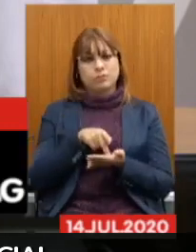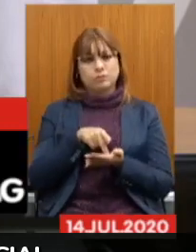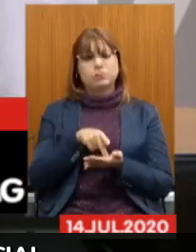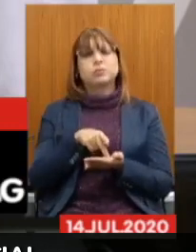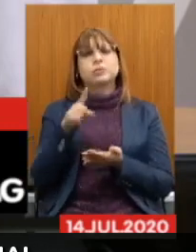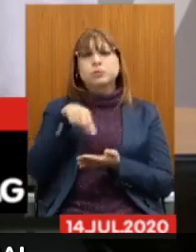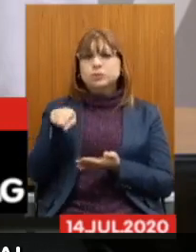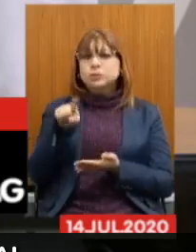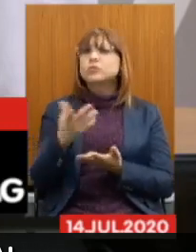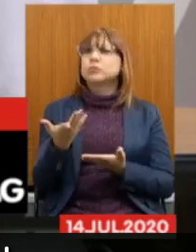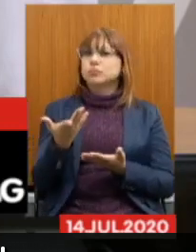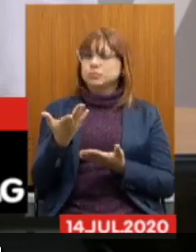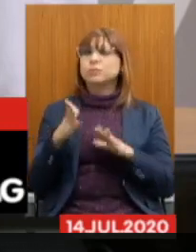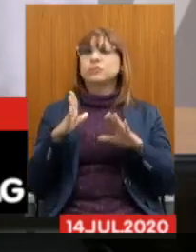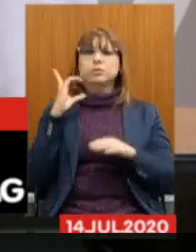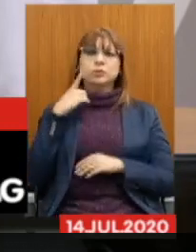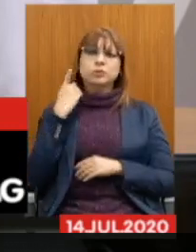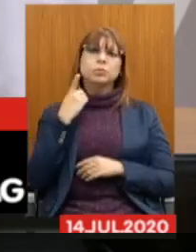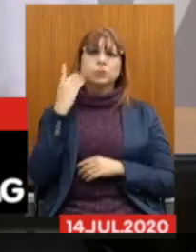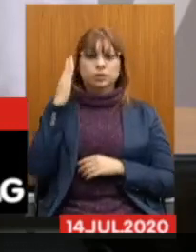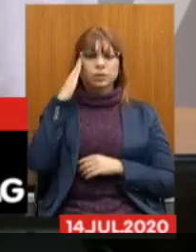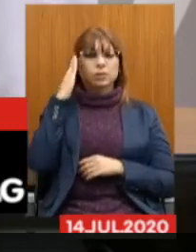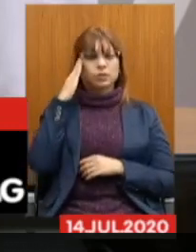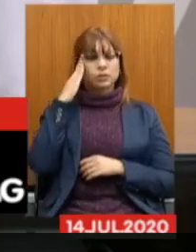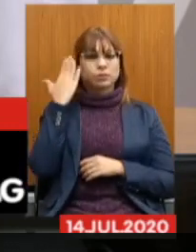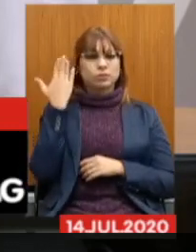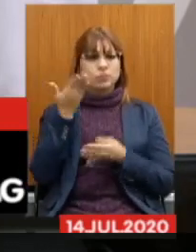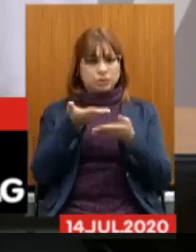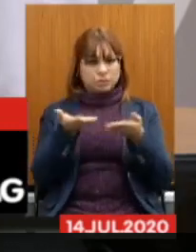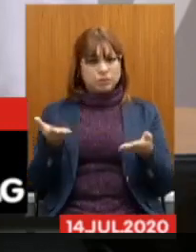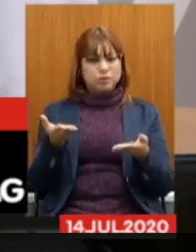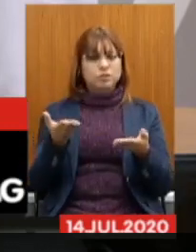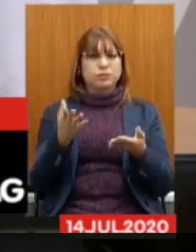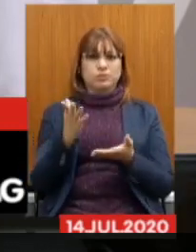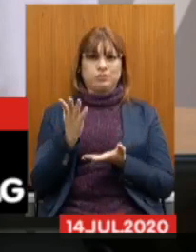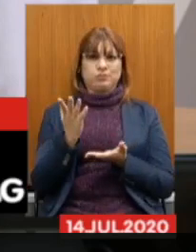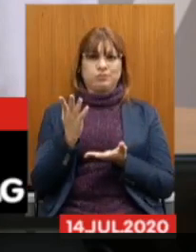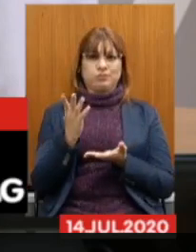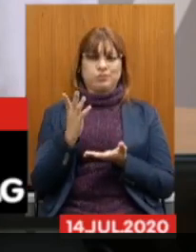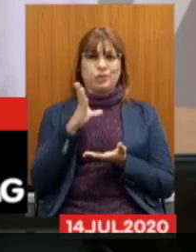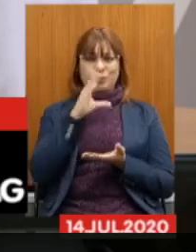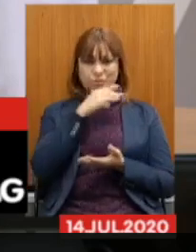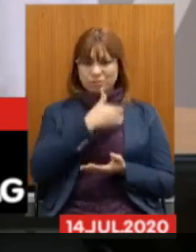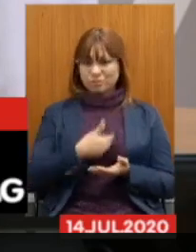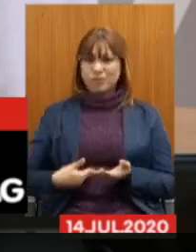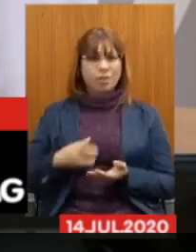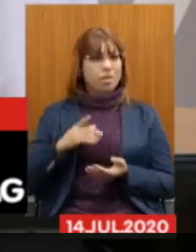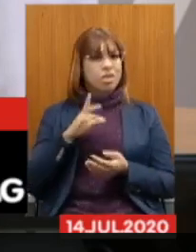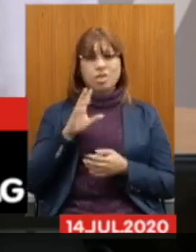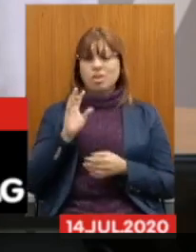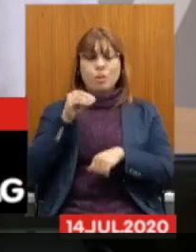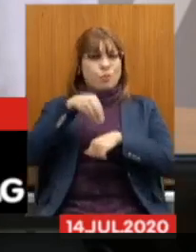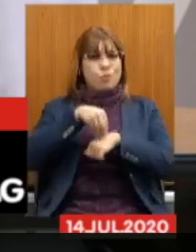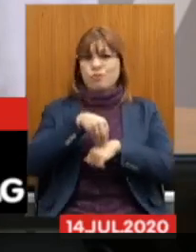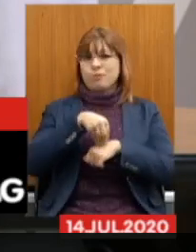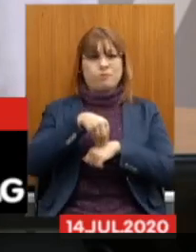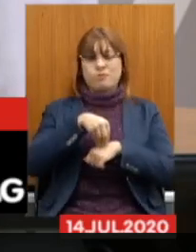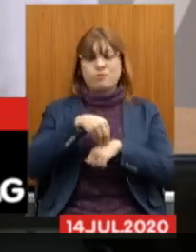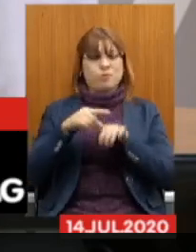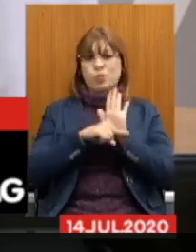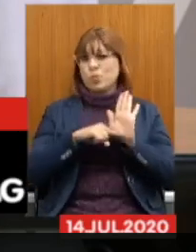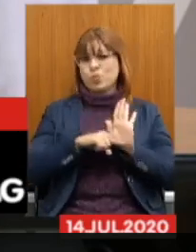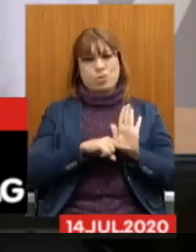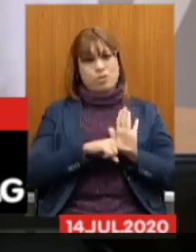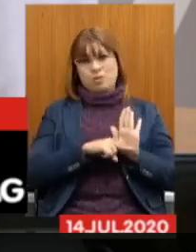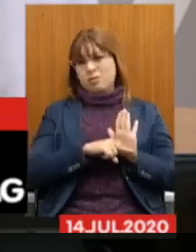Vossas Excelências sabem disso, o servidor não é causador do déficit apresentado. Com relação